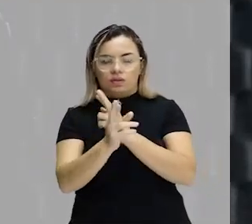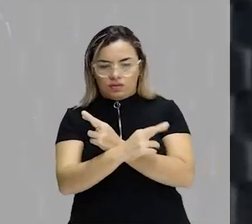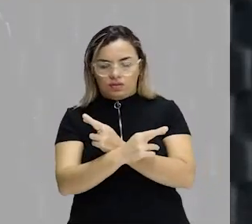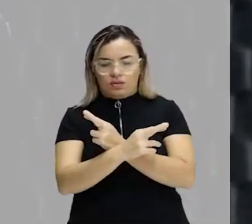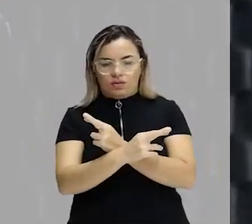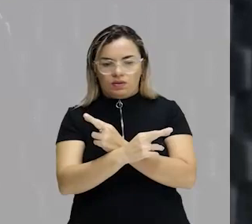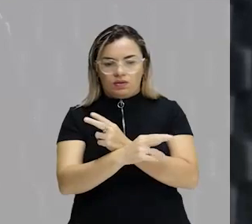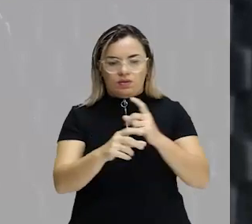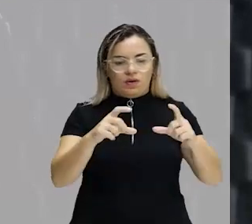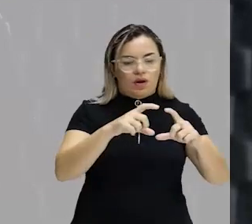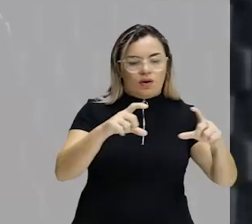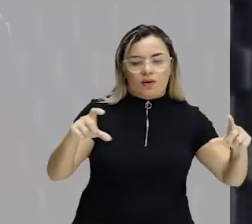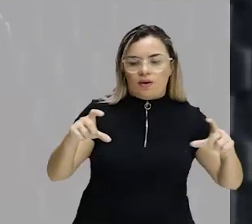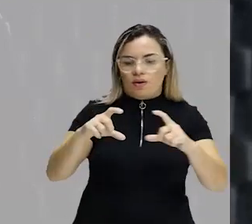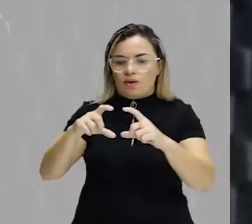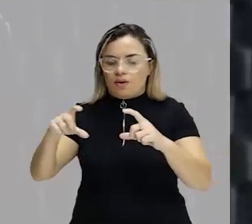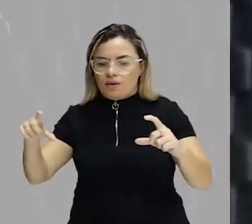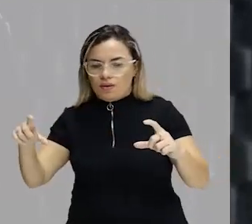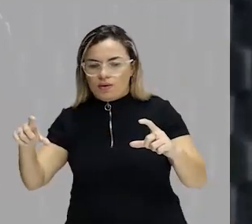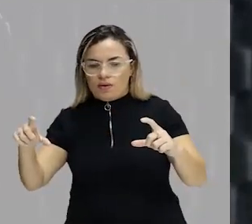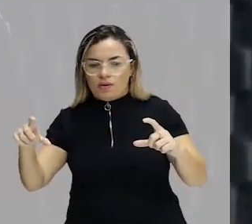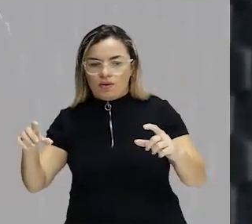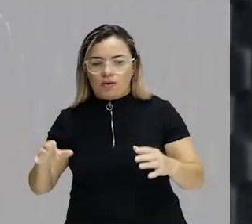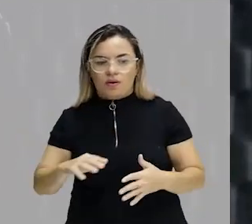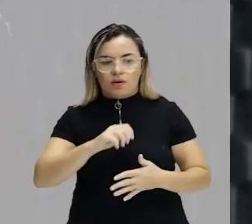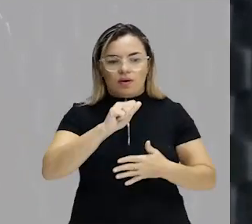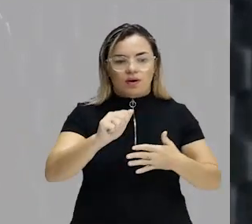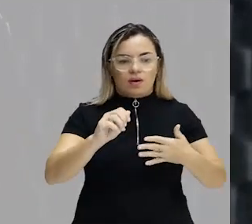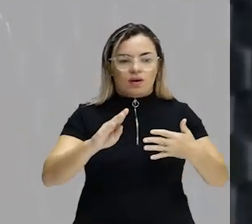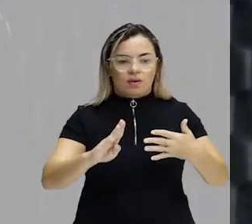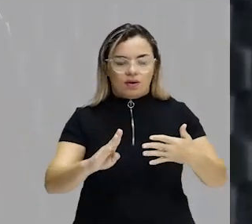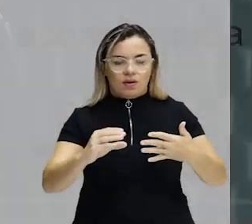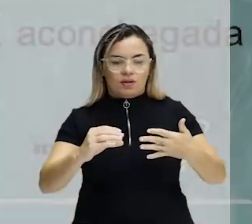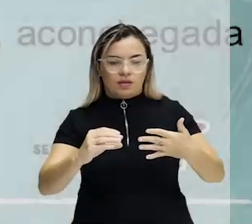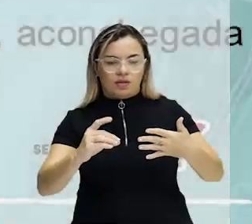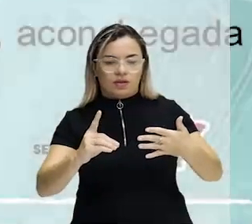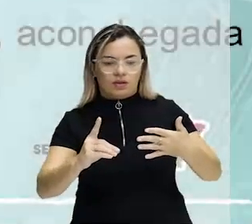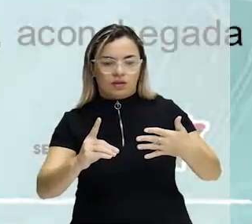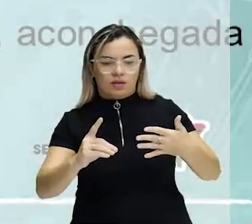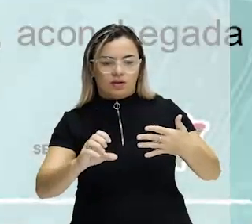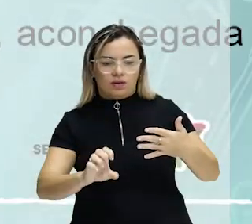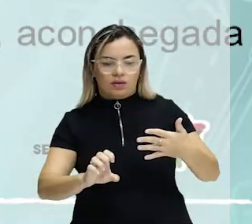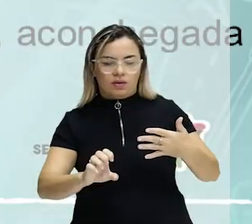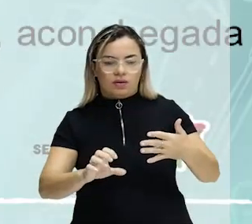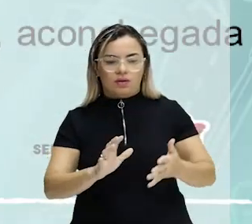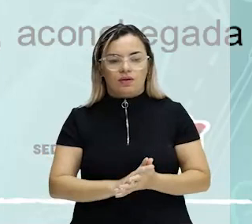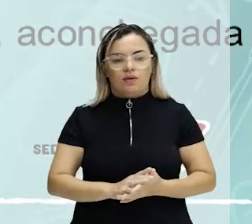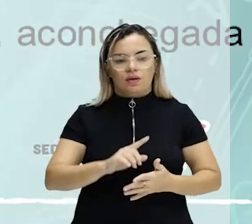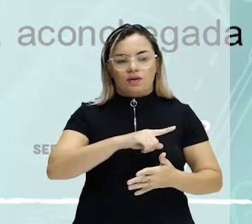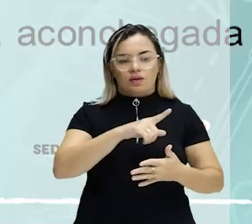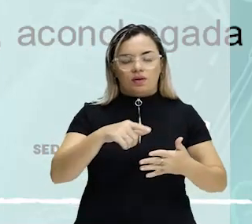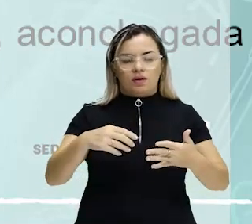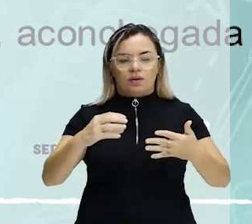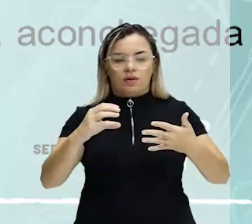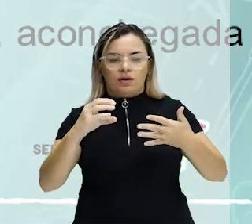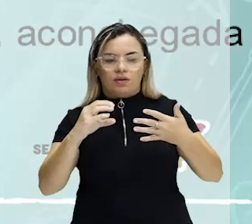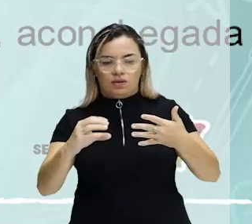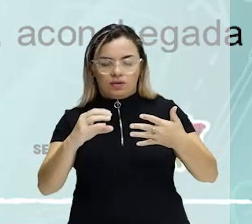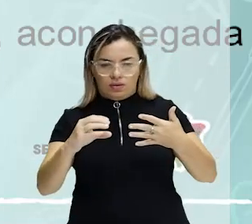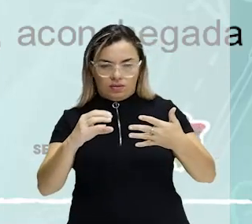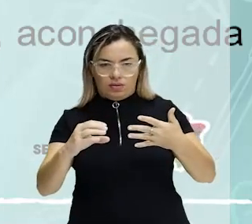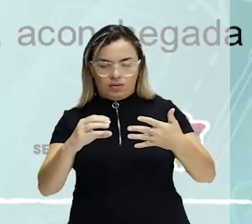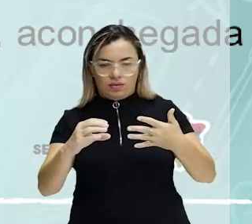as orações? Letra A, B, C, D ou E? Letra C, ó. Teus